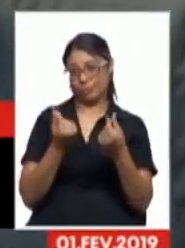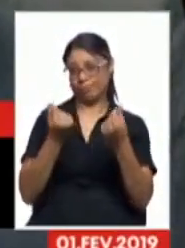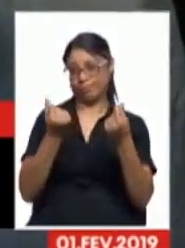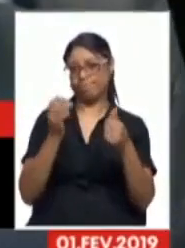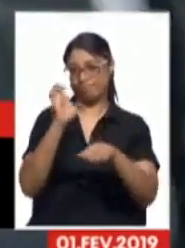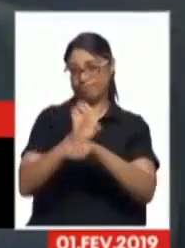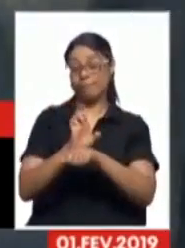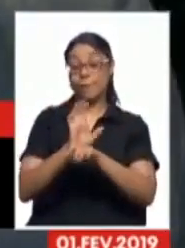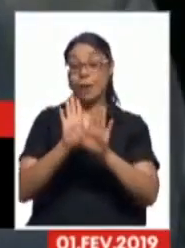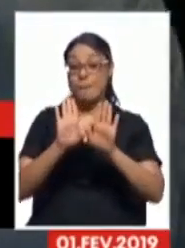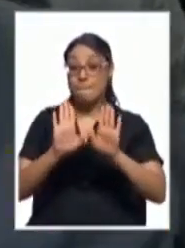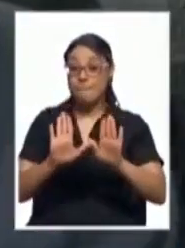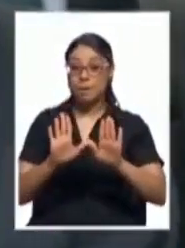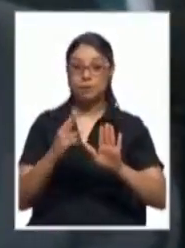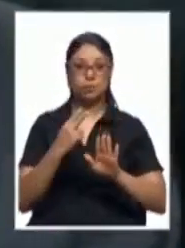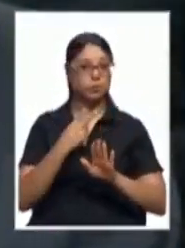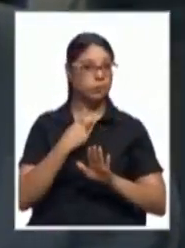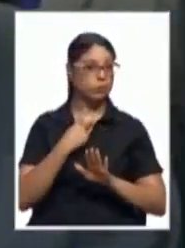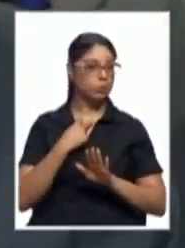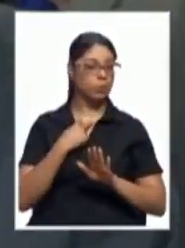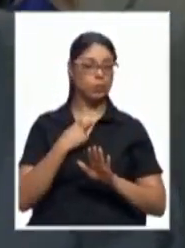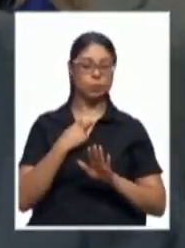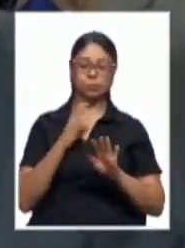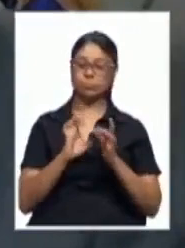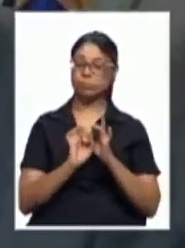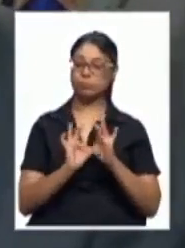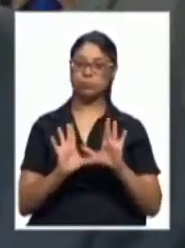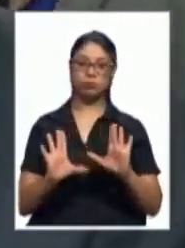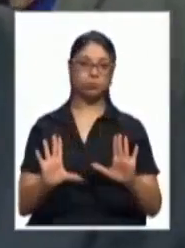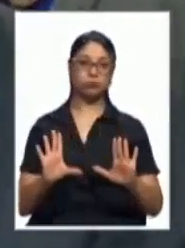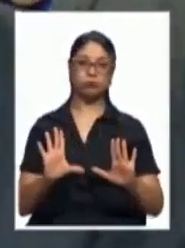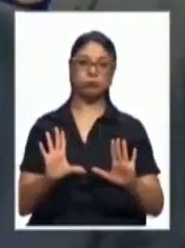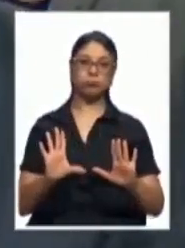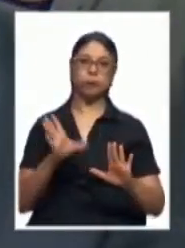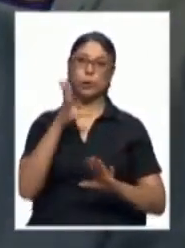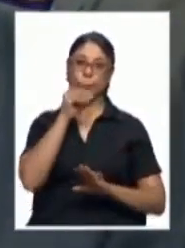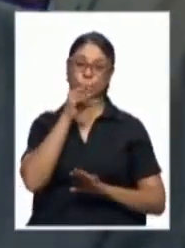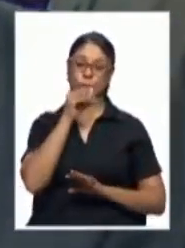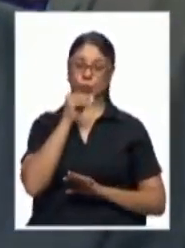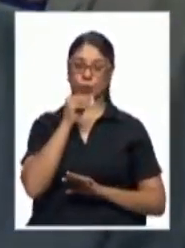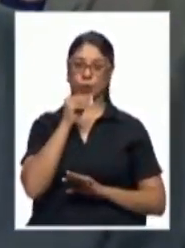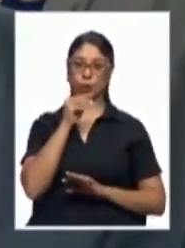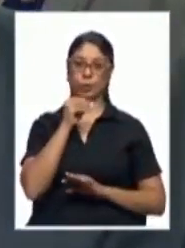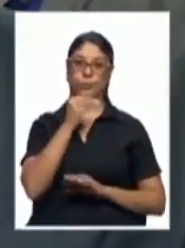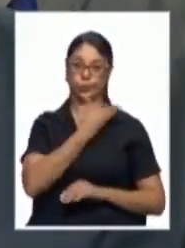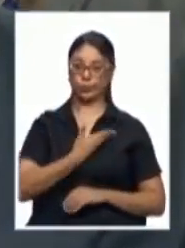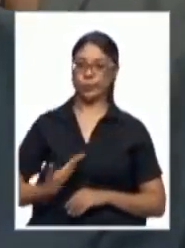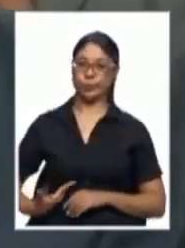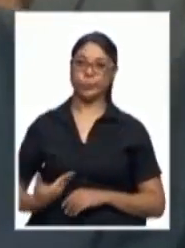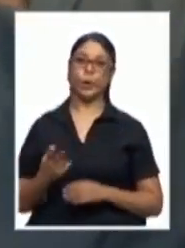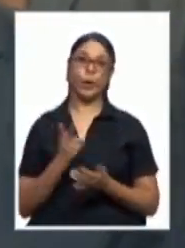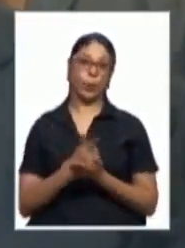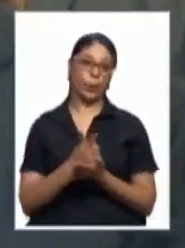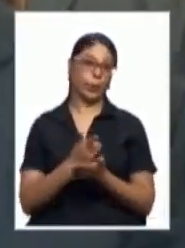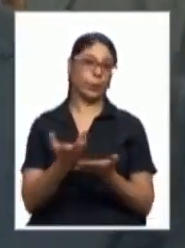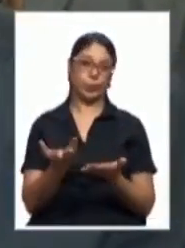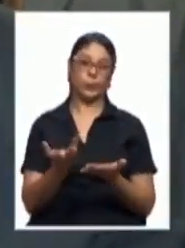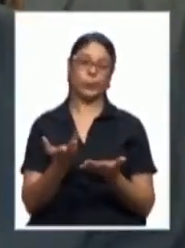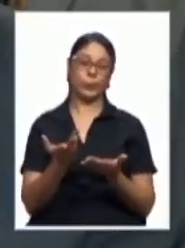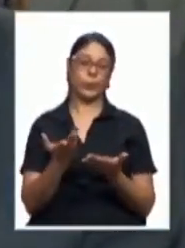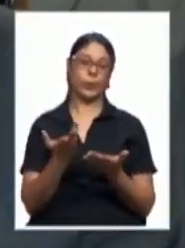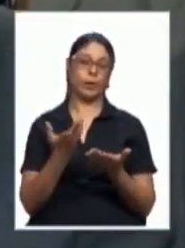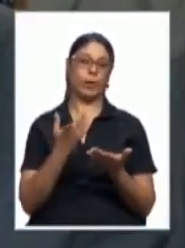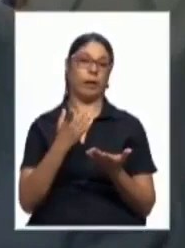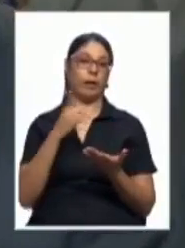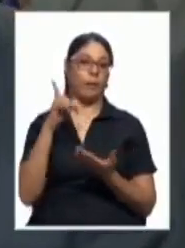nós não podemos permitir, em hipótese alguma, que o servidor público seja escolhido como bode expiatório desta reforma. Nem da reforma administrativa